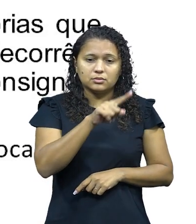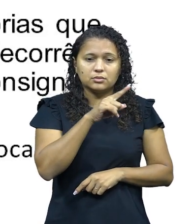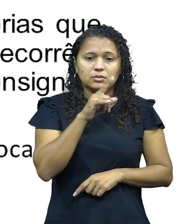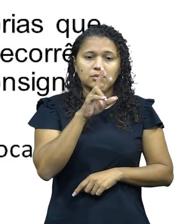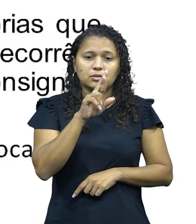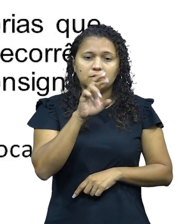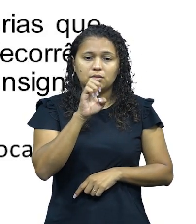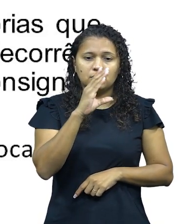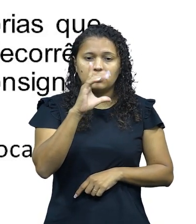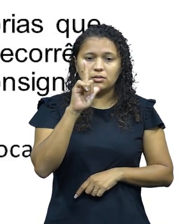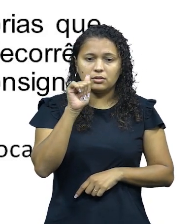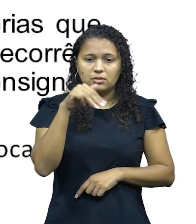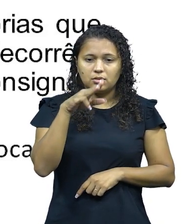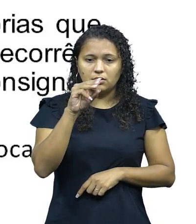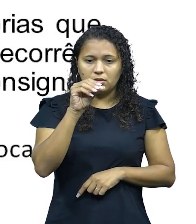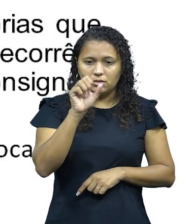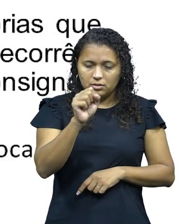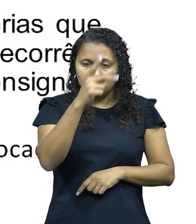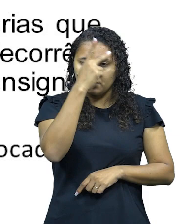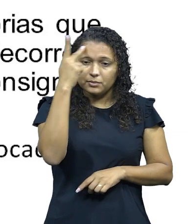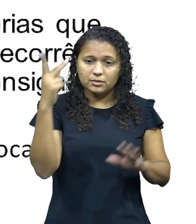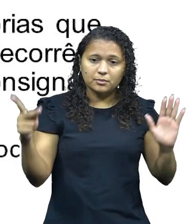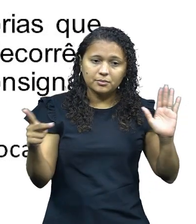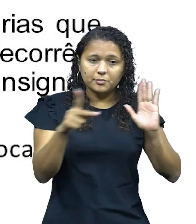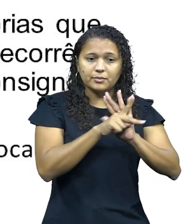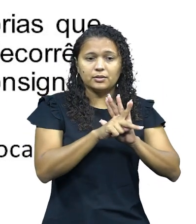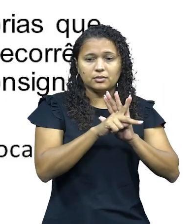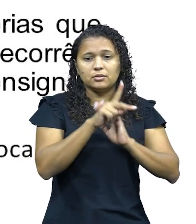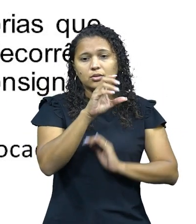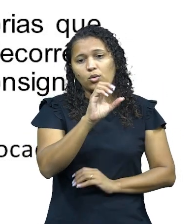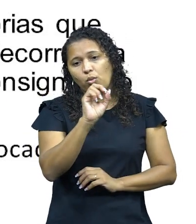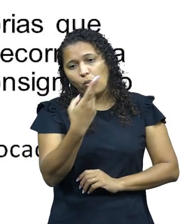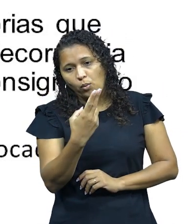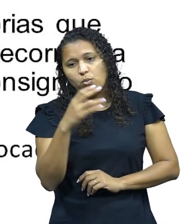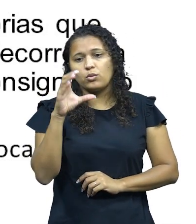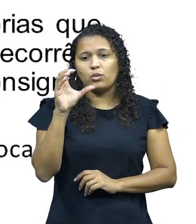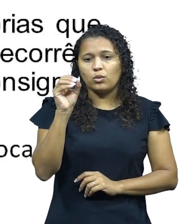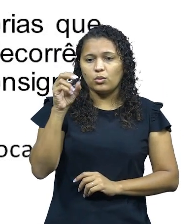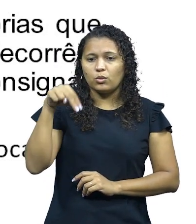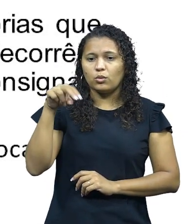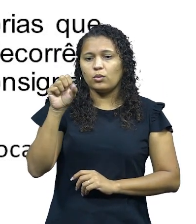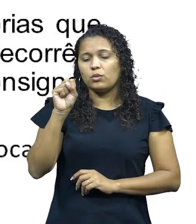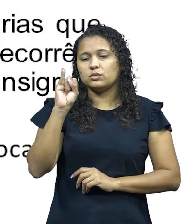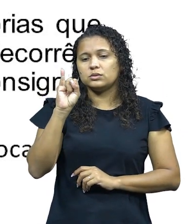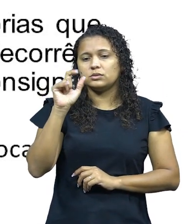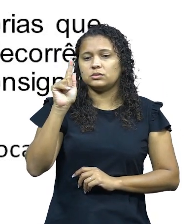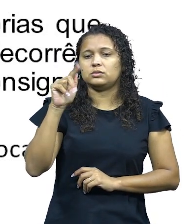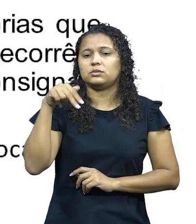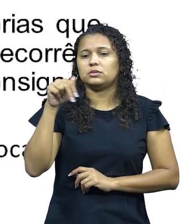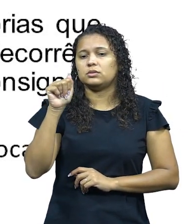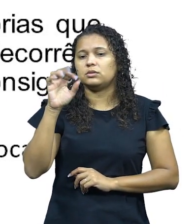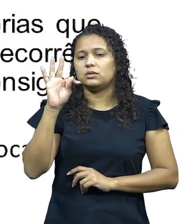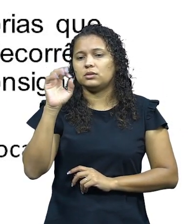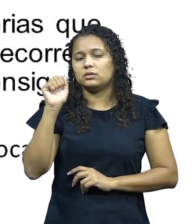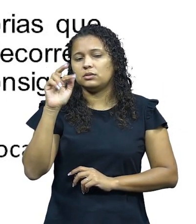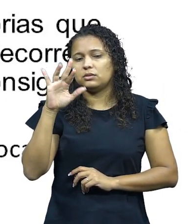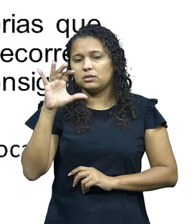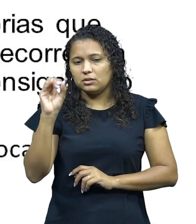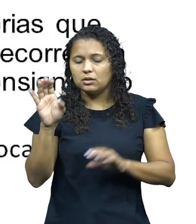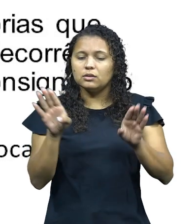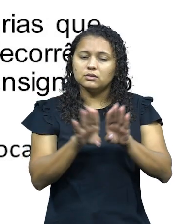respondendo aos reclamos do proprietário ou consignatário das mesmas. E ele também